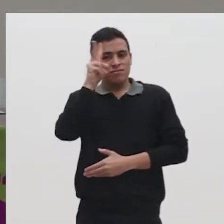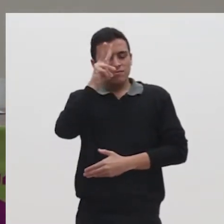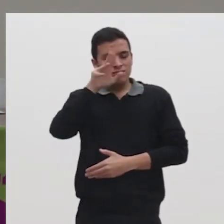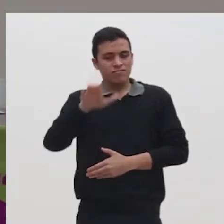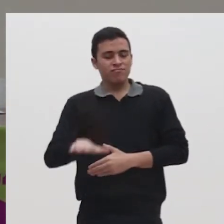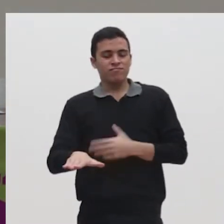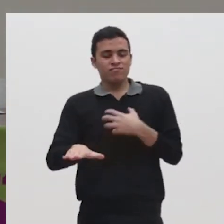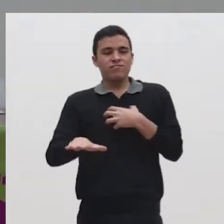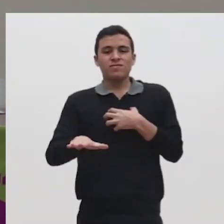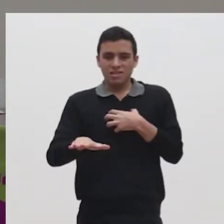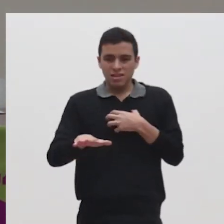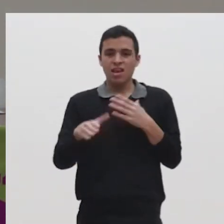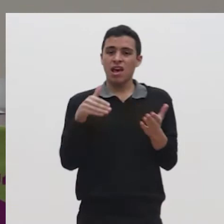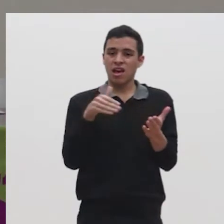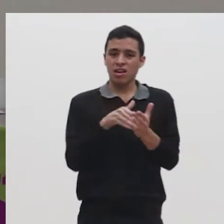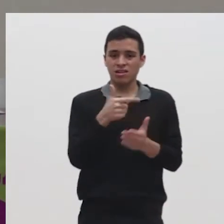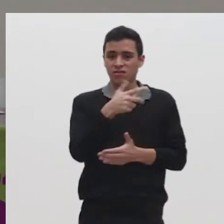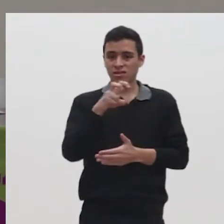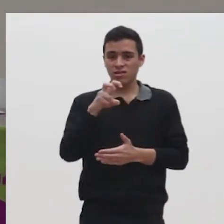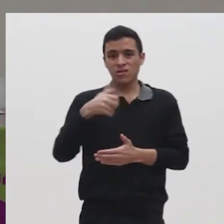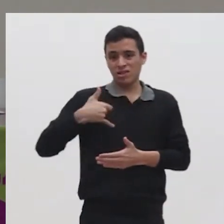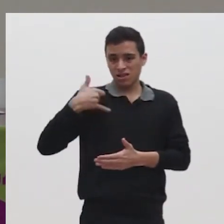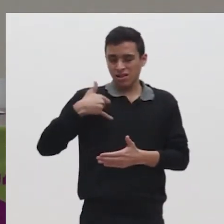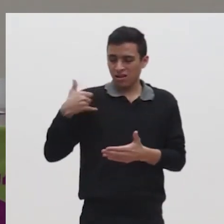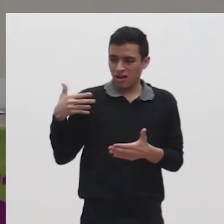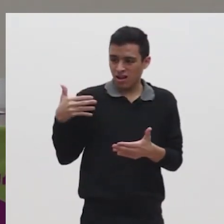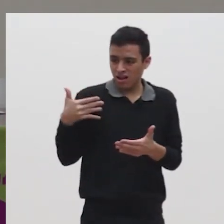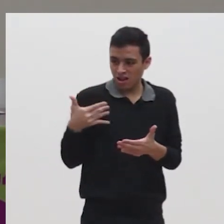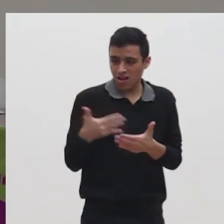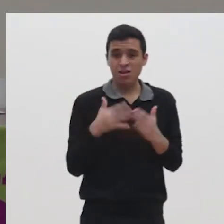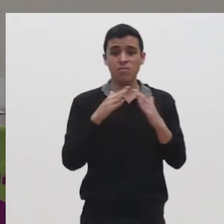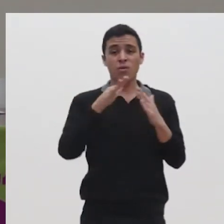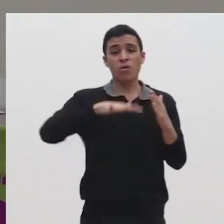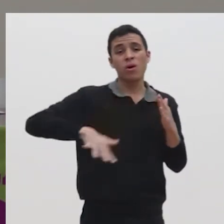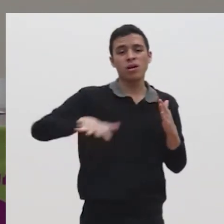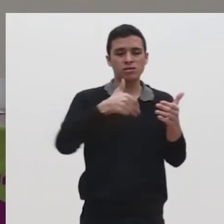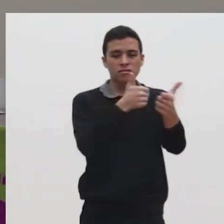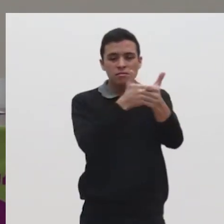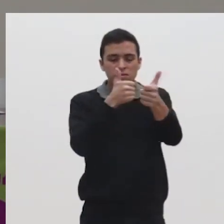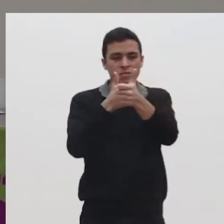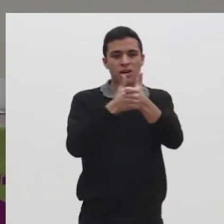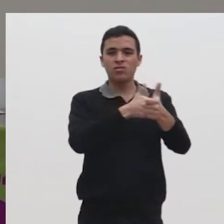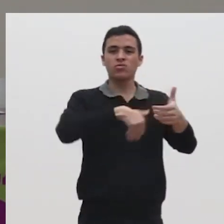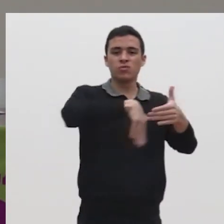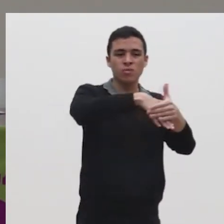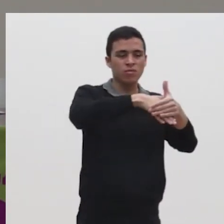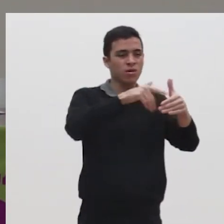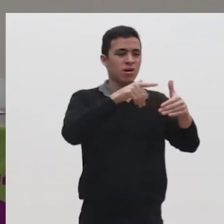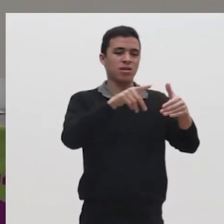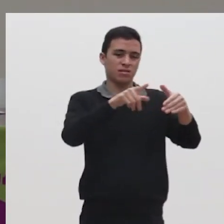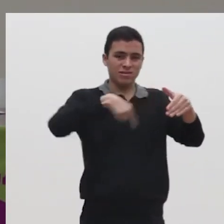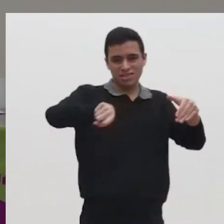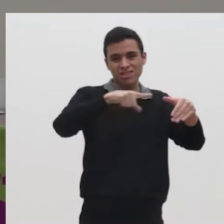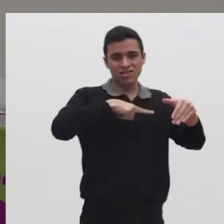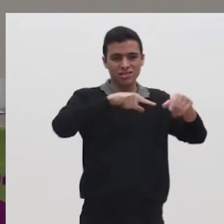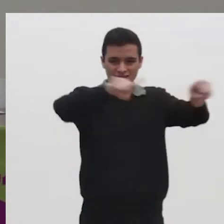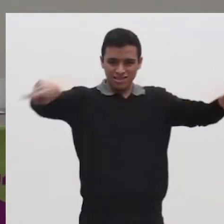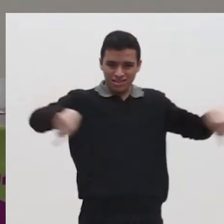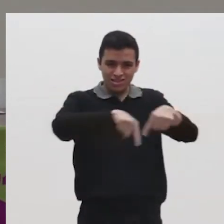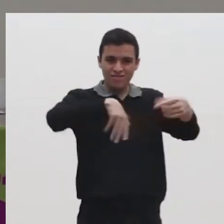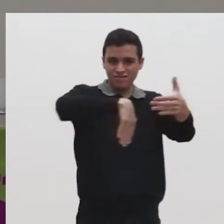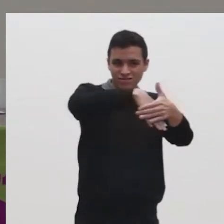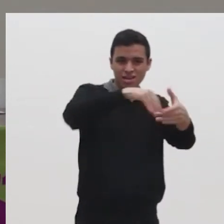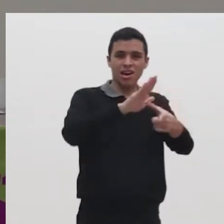até meus 25 anos de idade, exatamente a 1 quadra daqui. Eu passei a minha infância jogando bola nesses gramados, na época que tinham mais gramados, inclusive, antes